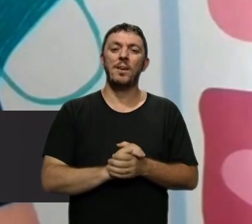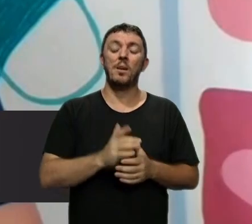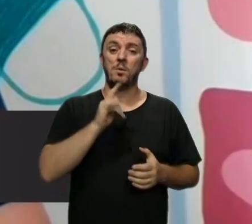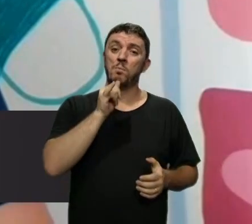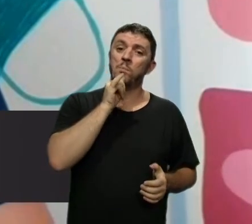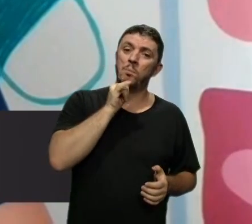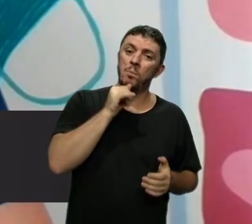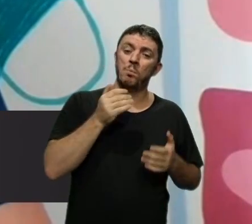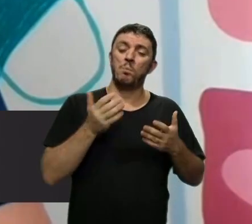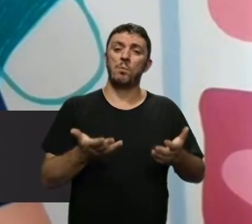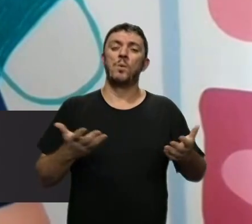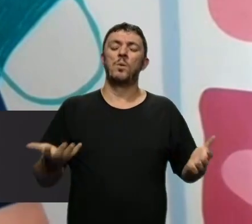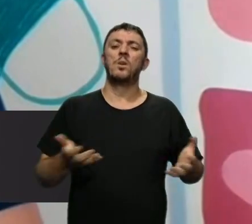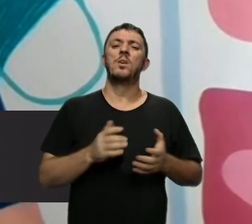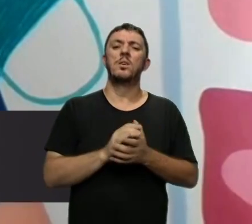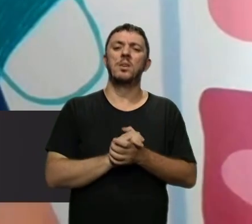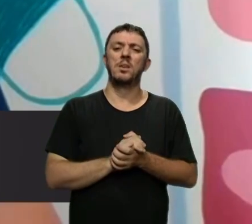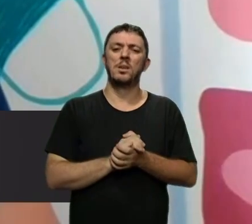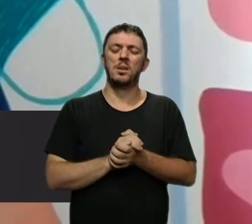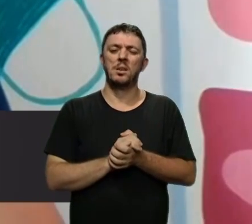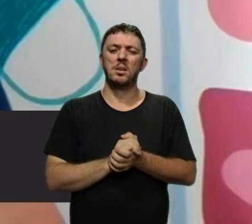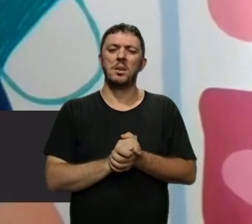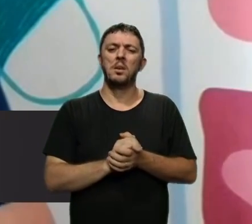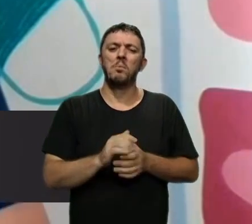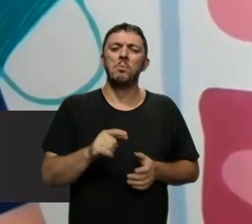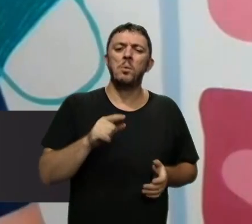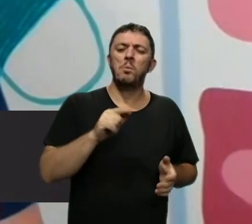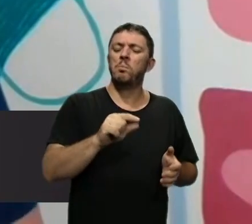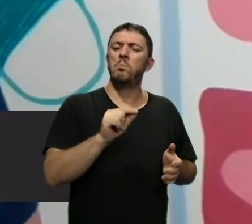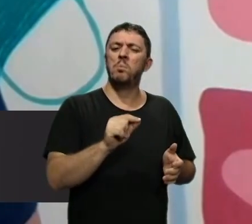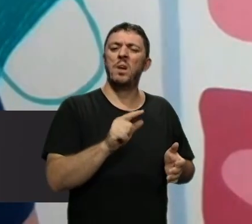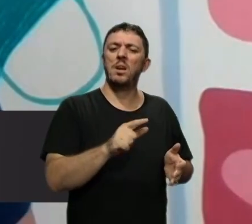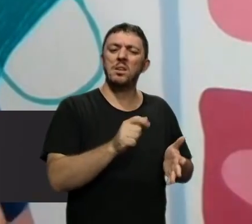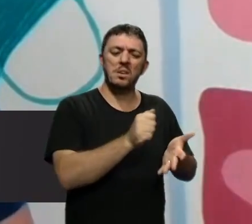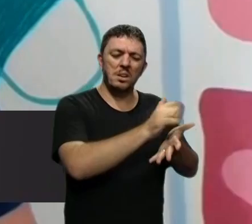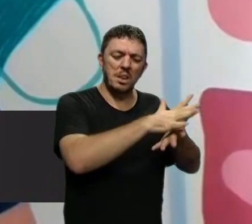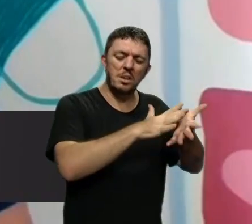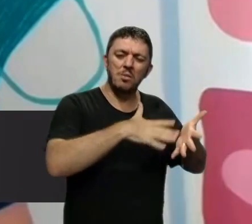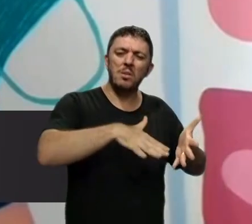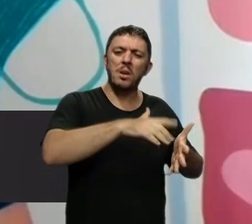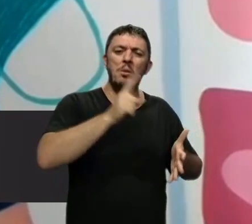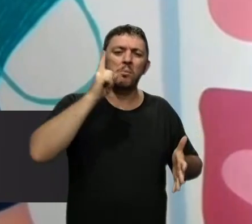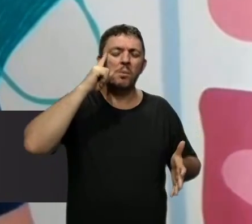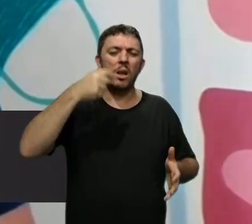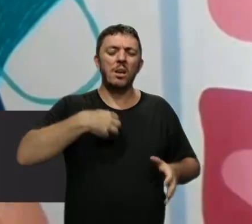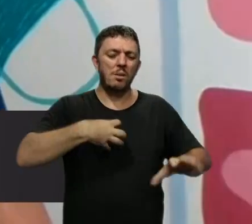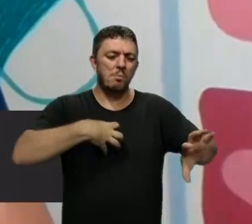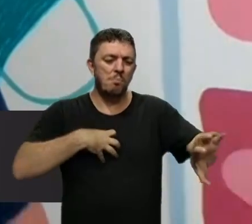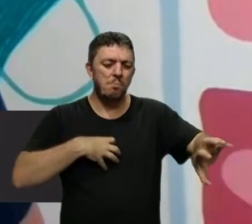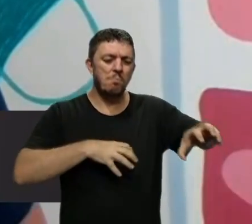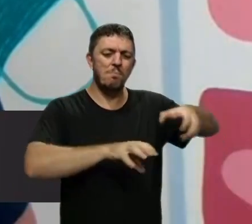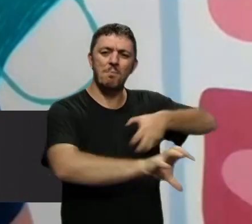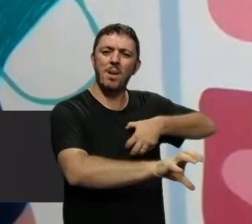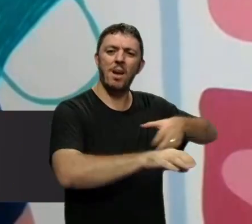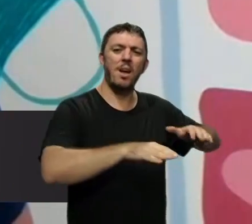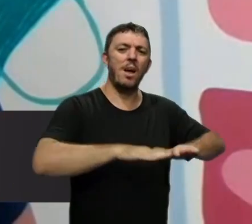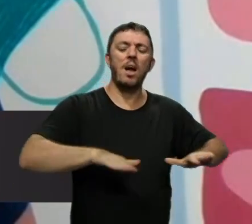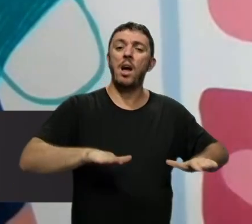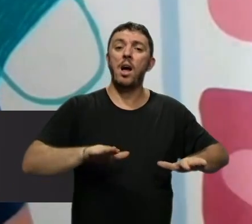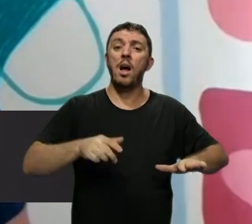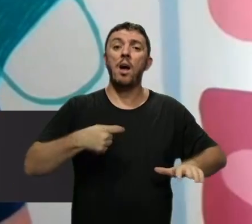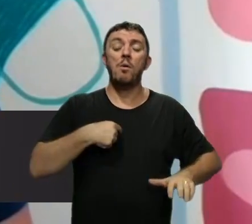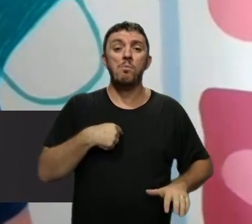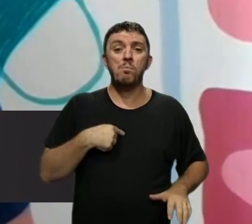por exemplo, a gente está se colocando no lugar das crianças. Eu acredito que a gente está se colocando no lugar de